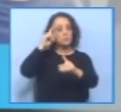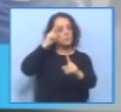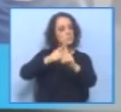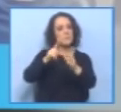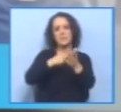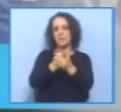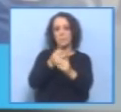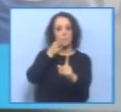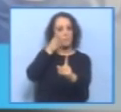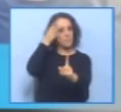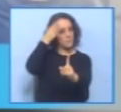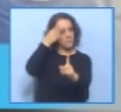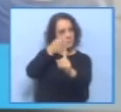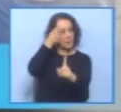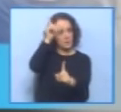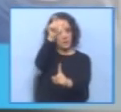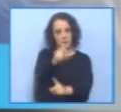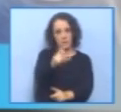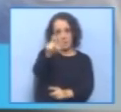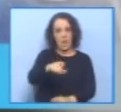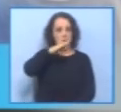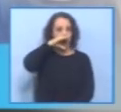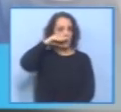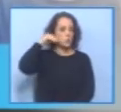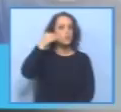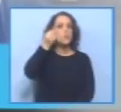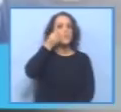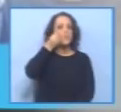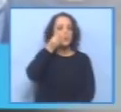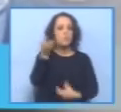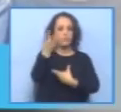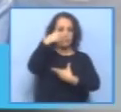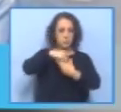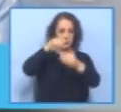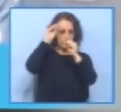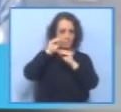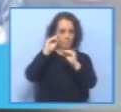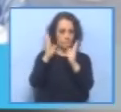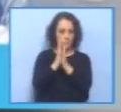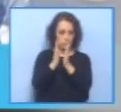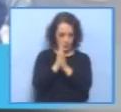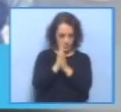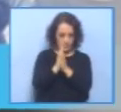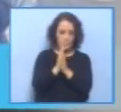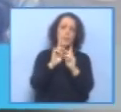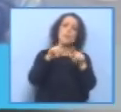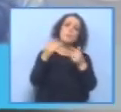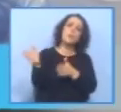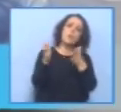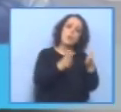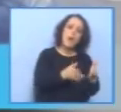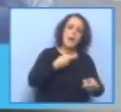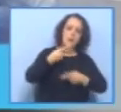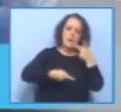E depois toda a análise da importância também a partir do Concílio Vaticano II,